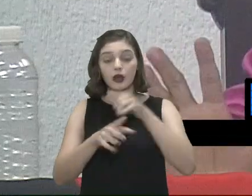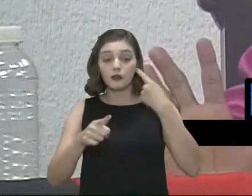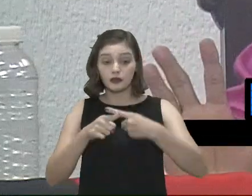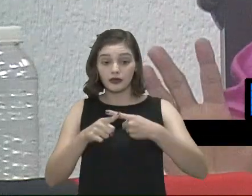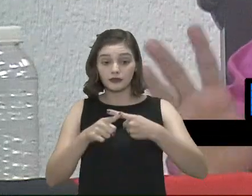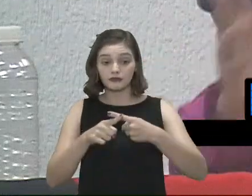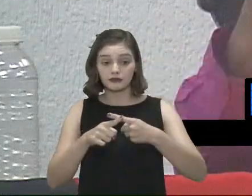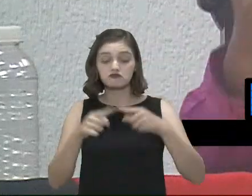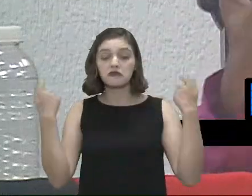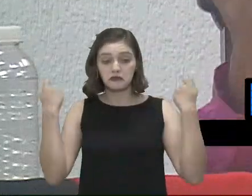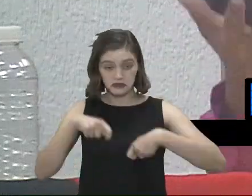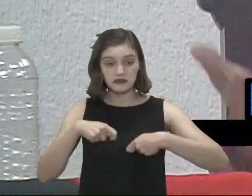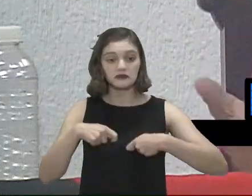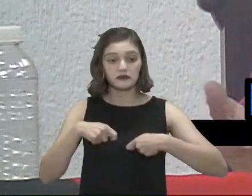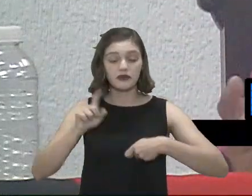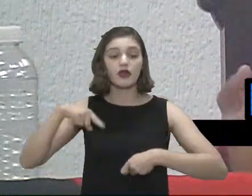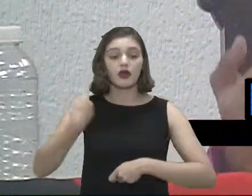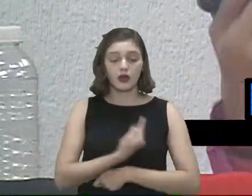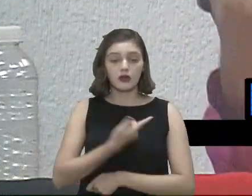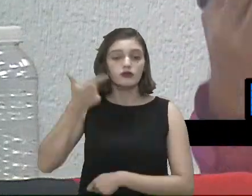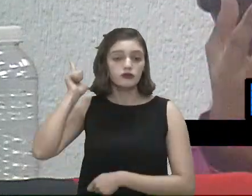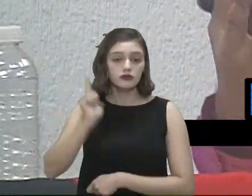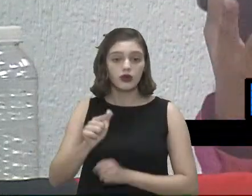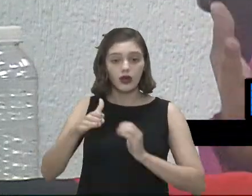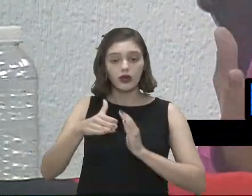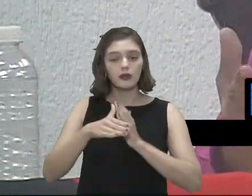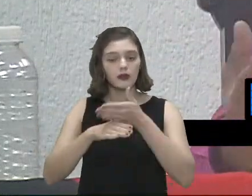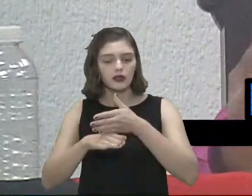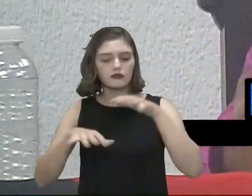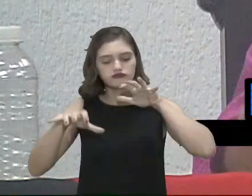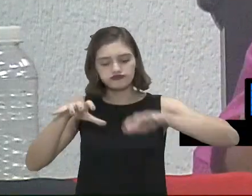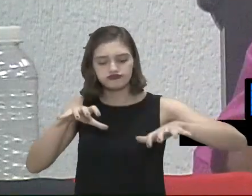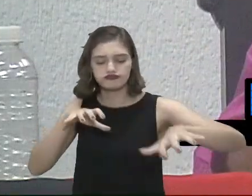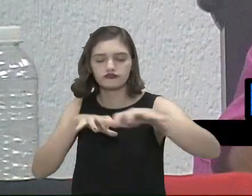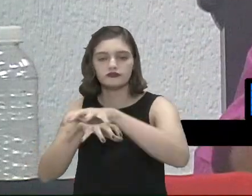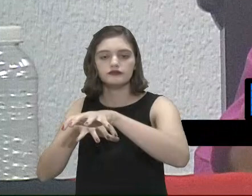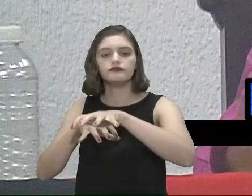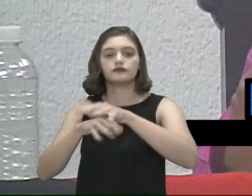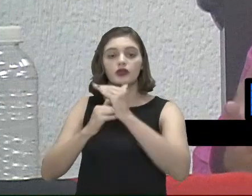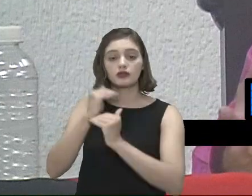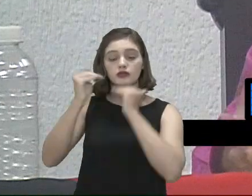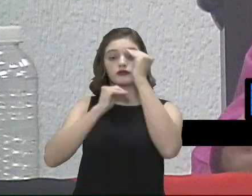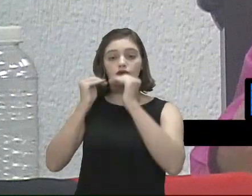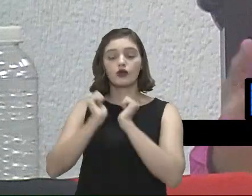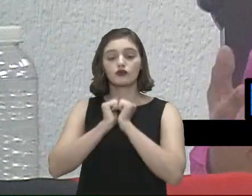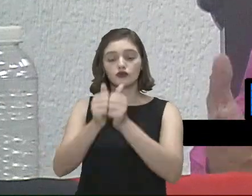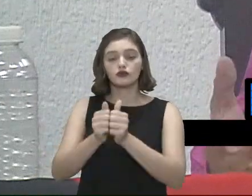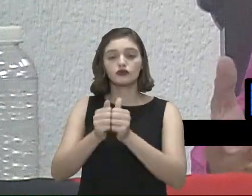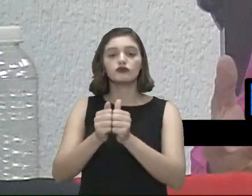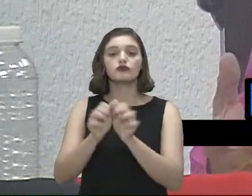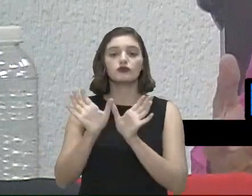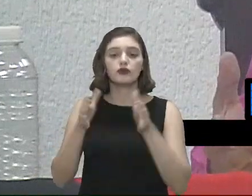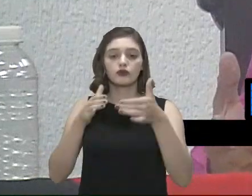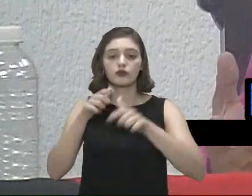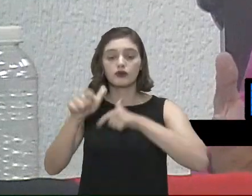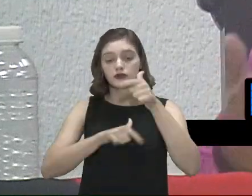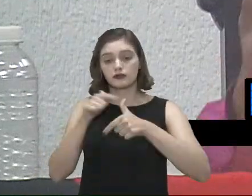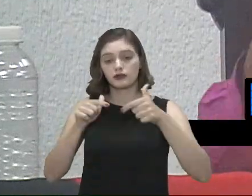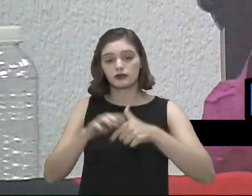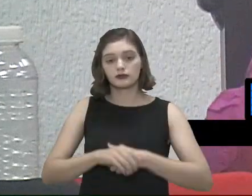possível. Eu consegui, dentro das coordenações, né, desenvolver com a equipe alguns trabalhos,